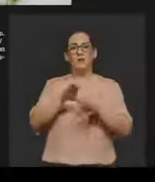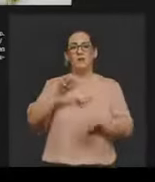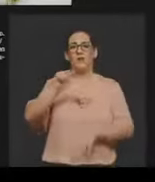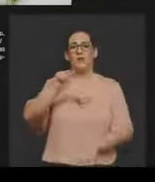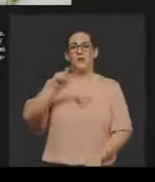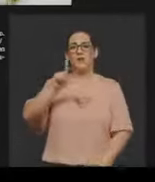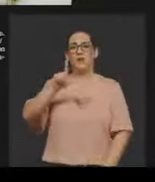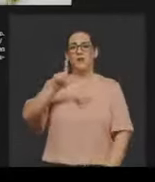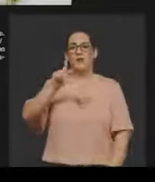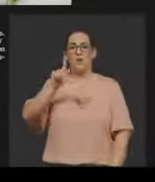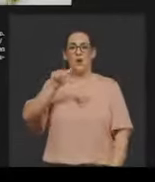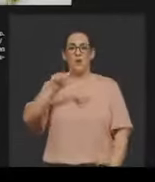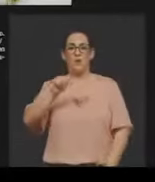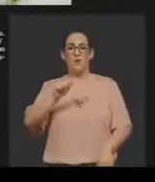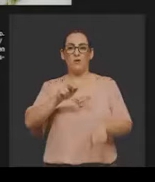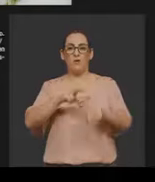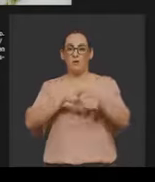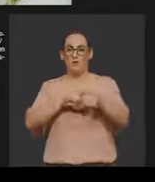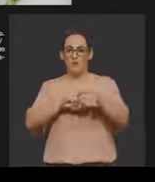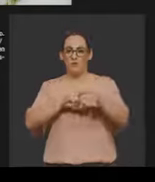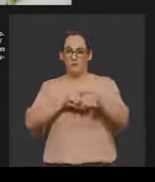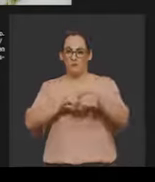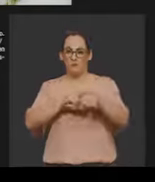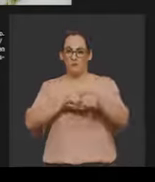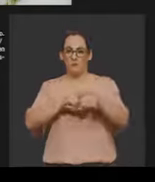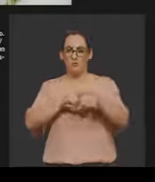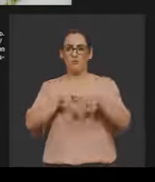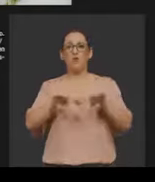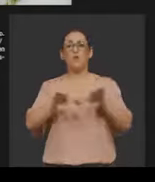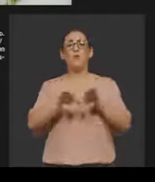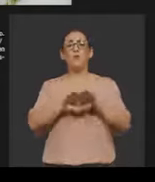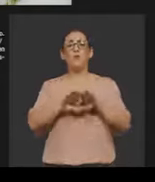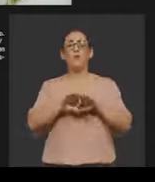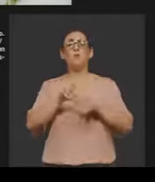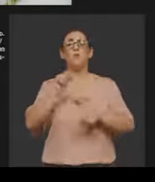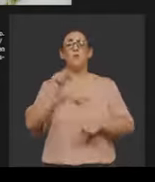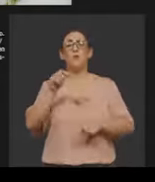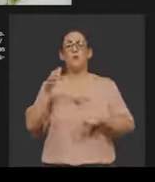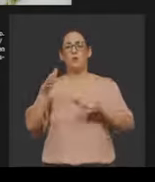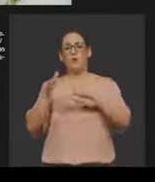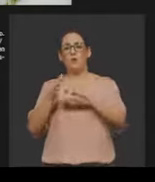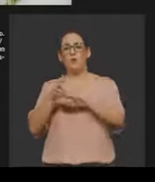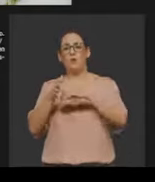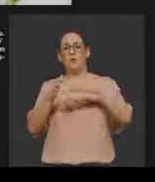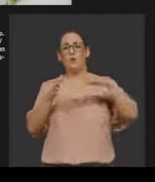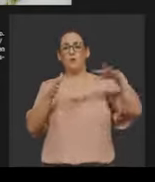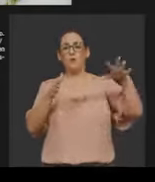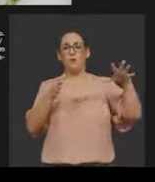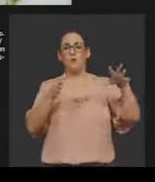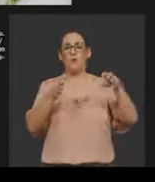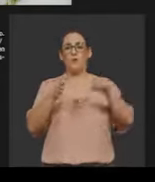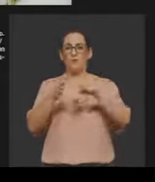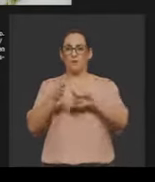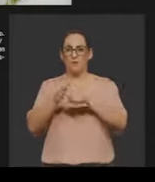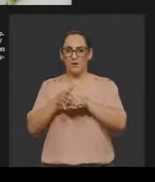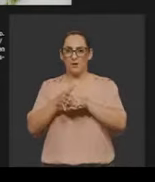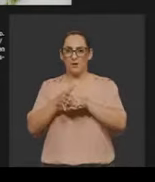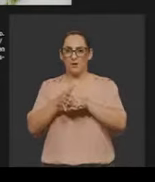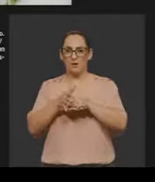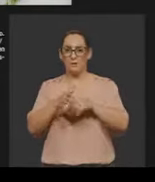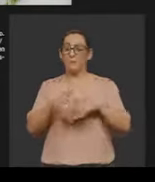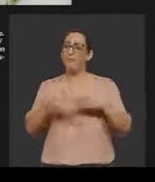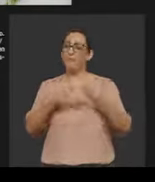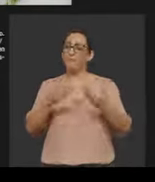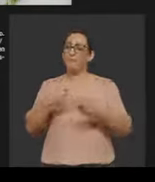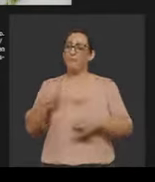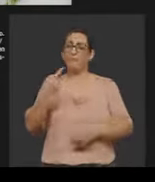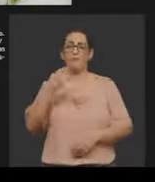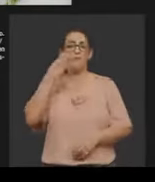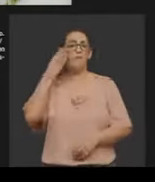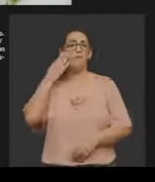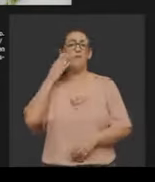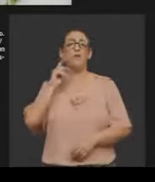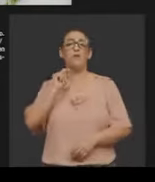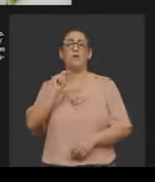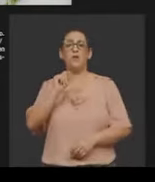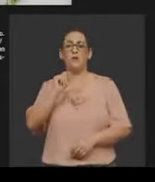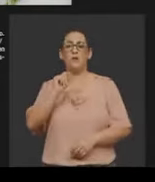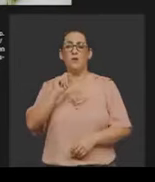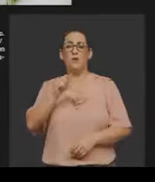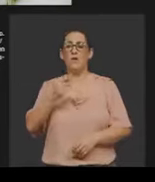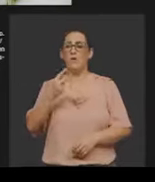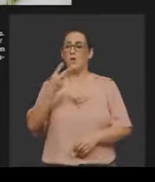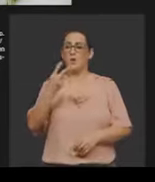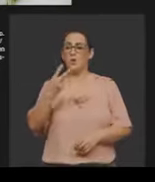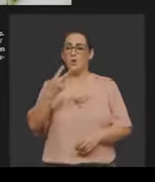dos cloroplastos, dos seus cloroplastos. Nós sabemos que as únicas duas organelas que vão possuir